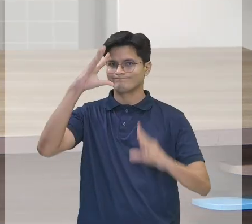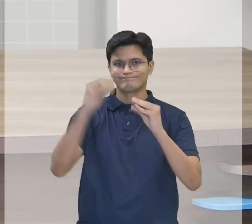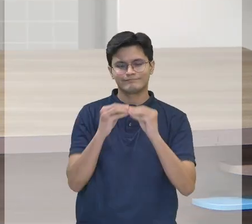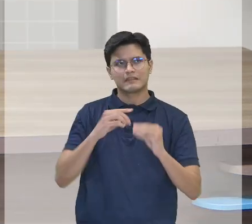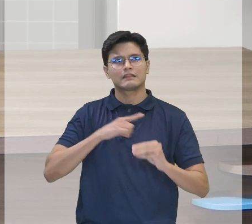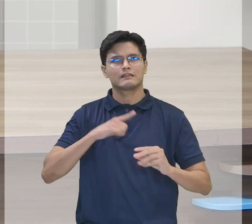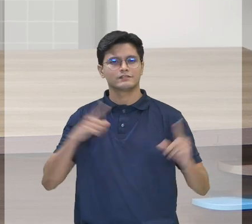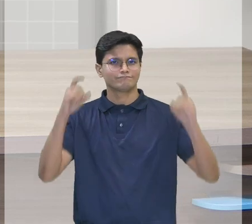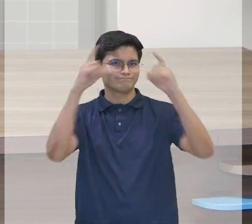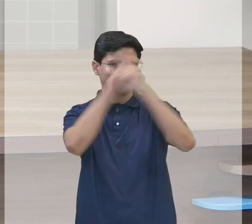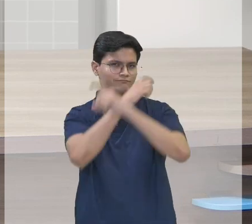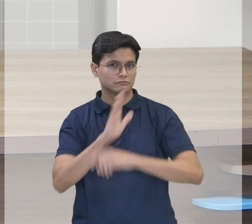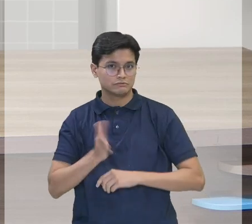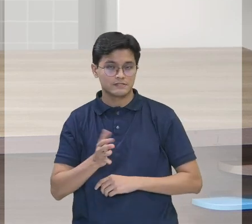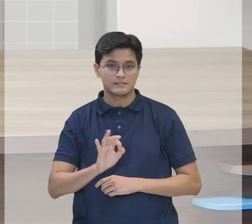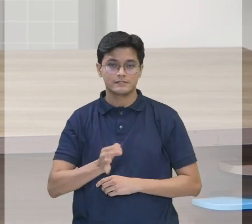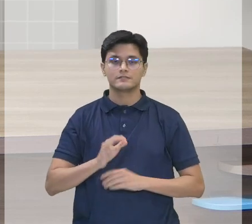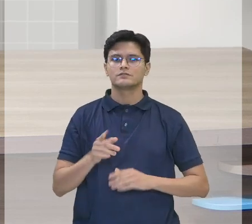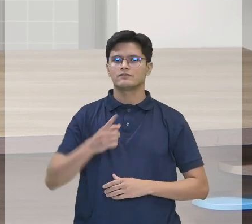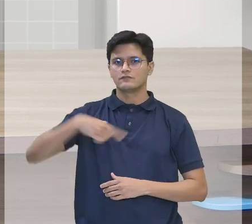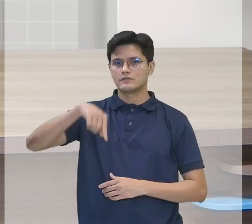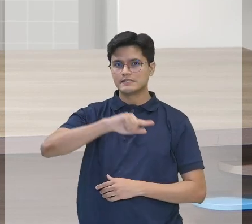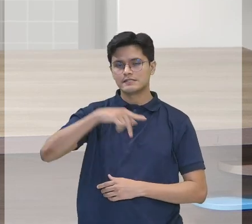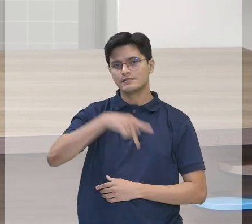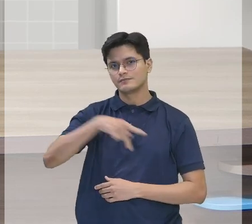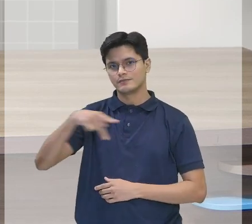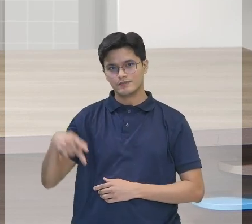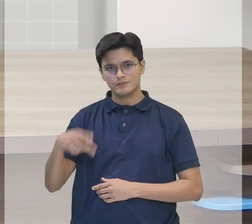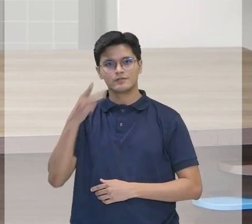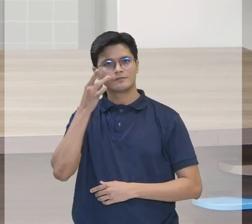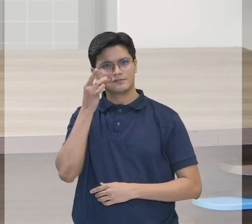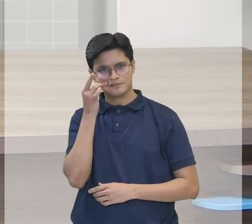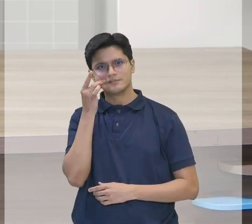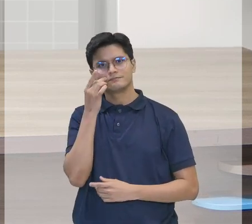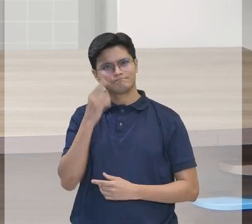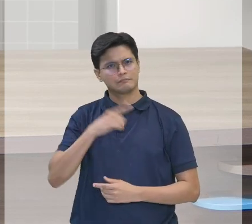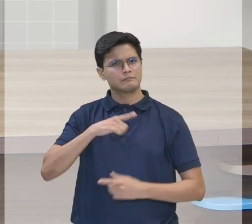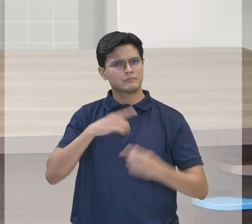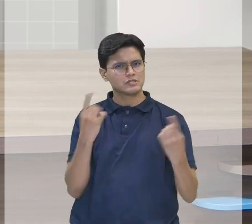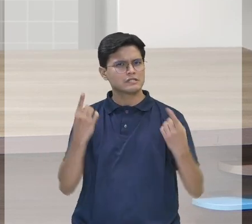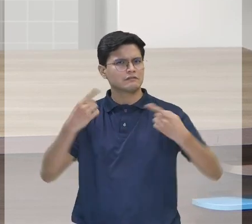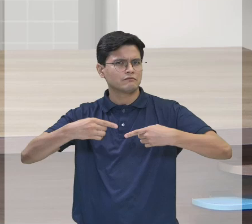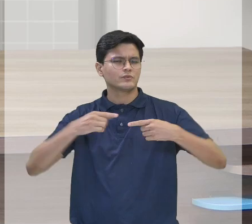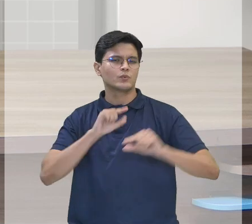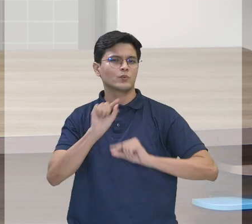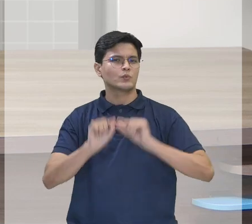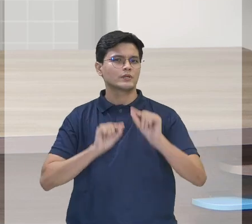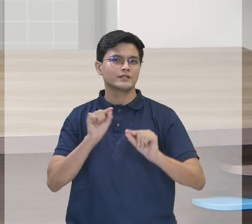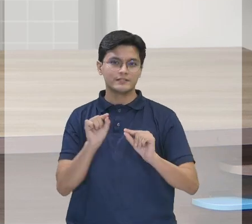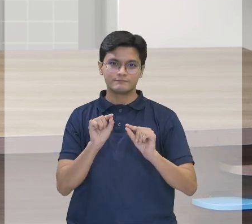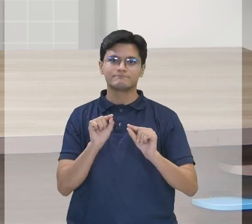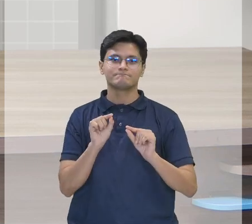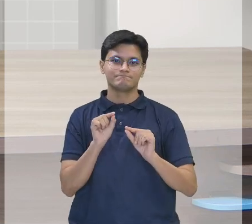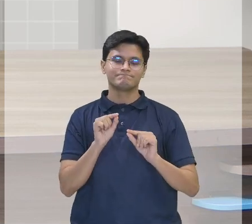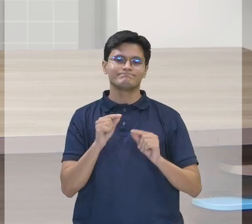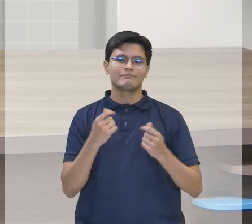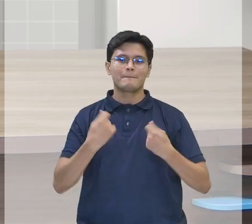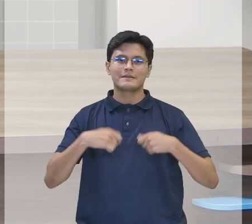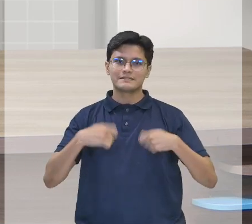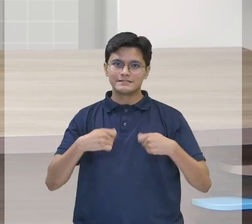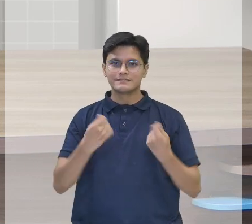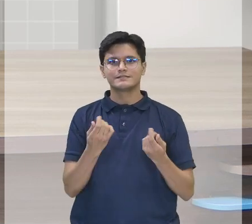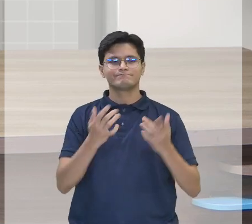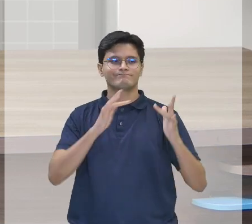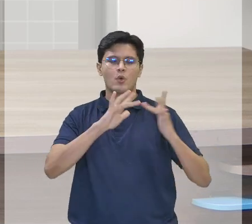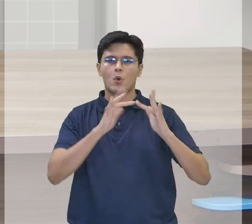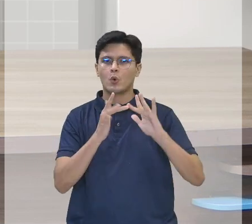professores presenciais, né, é até muito mais desafiador, não é? Porque vocês acabam tendo que entrar em contato com